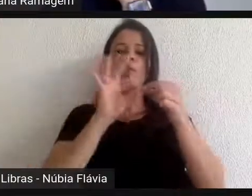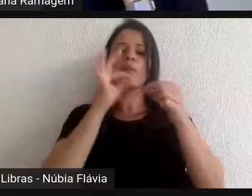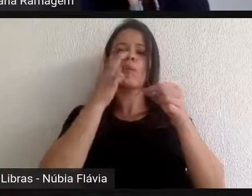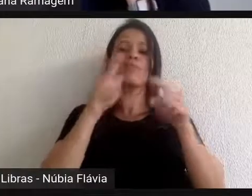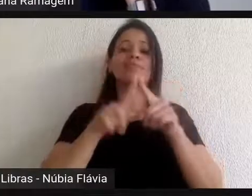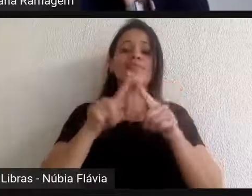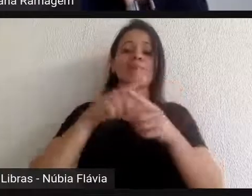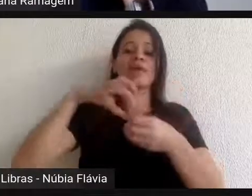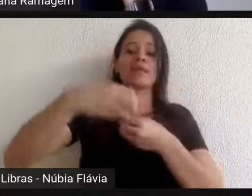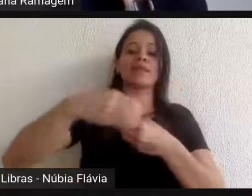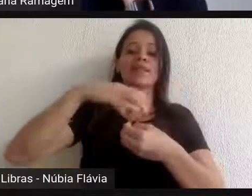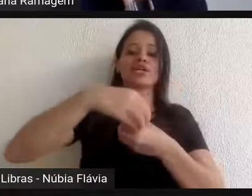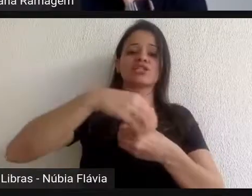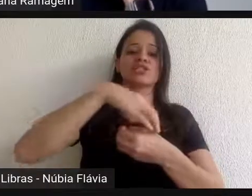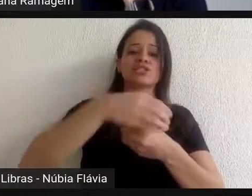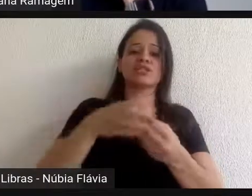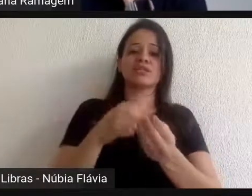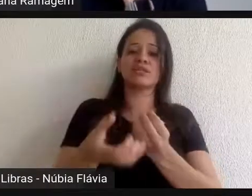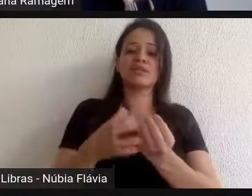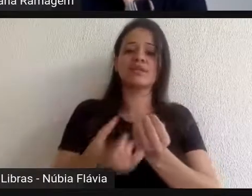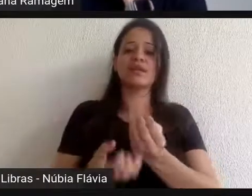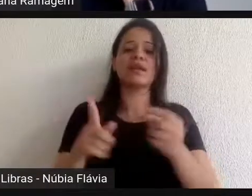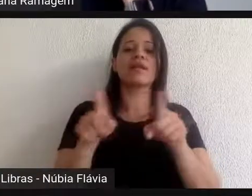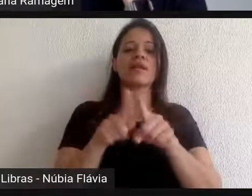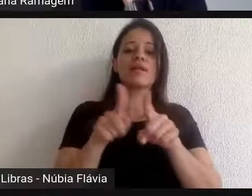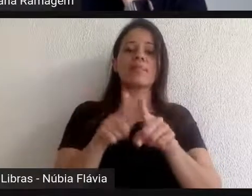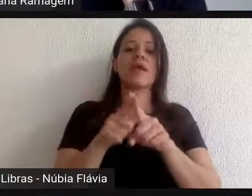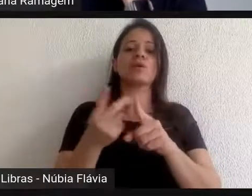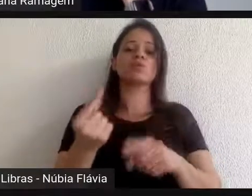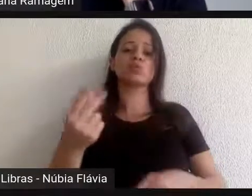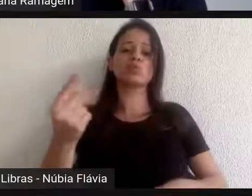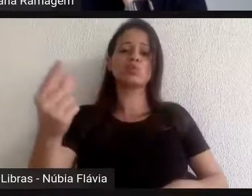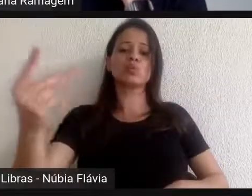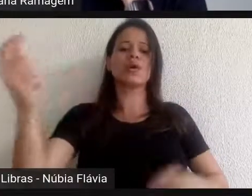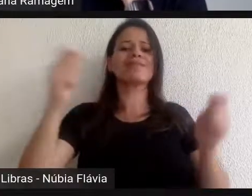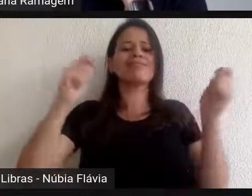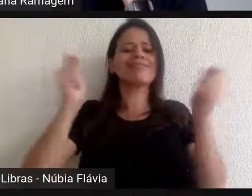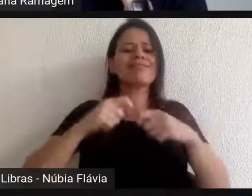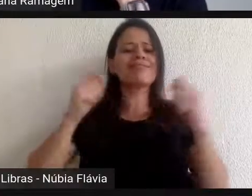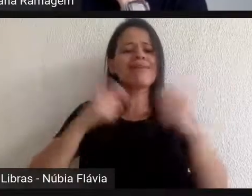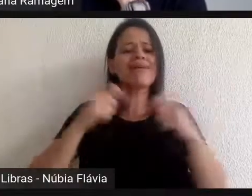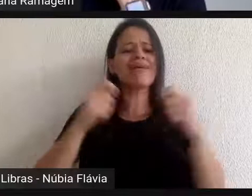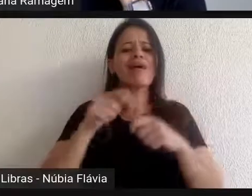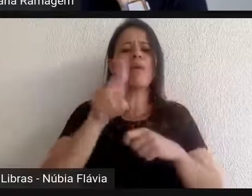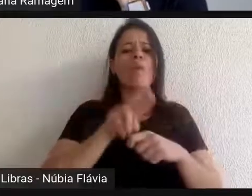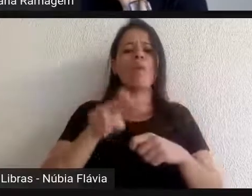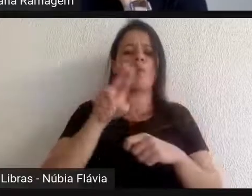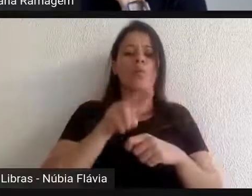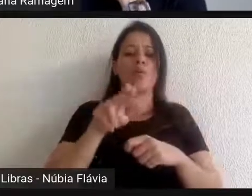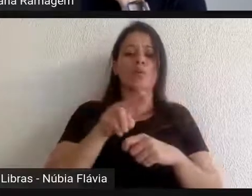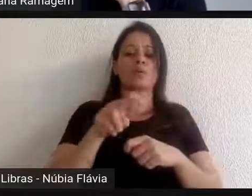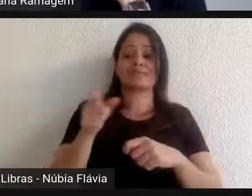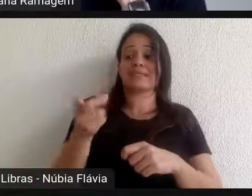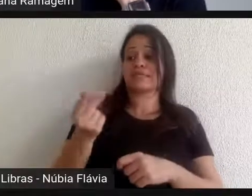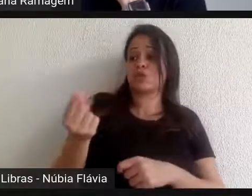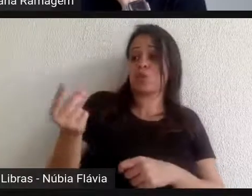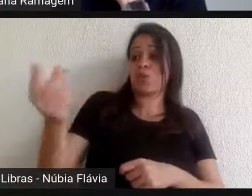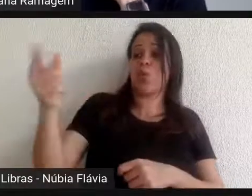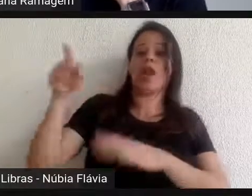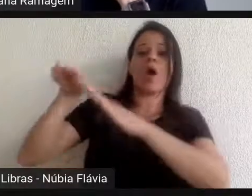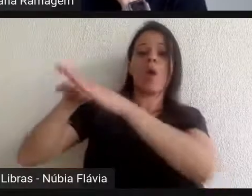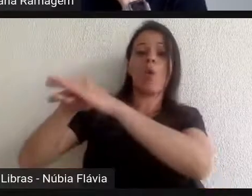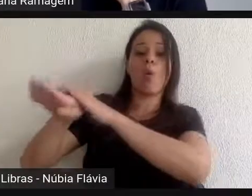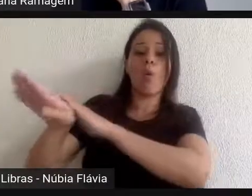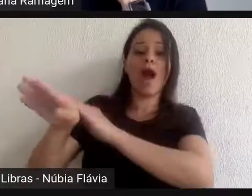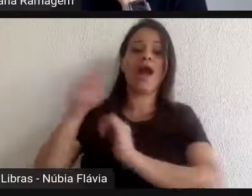rica em vitamina C, também tem uma durabilidade legal. Então, assim, dá prioridade para esses vegetais que duram mais tempo e para